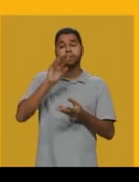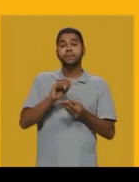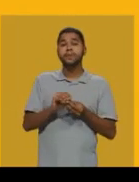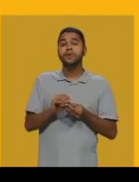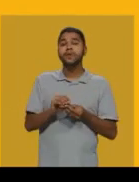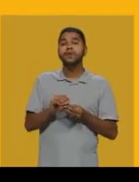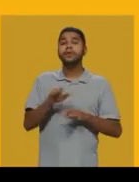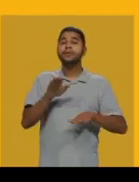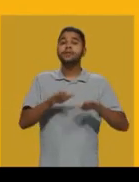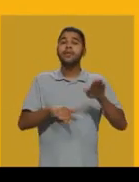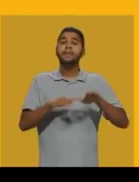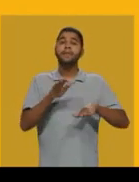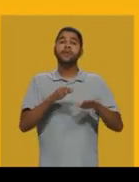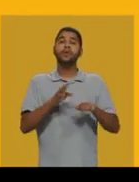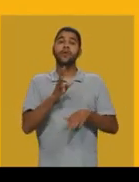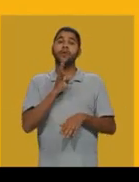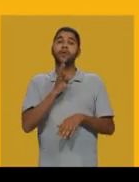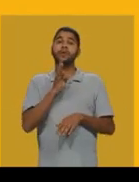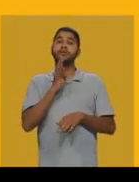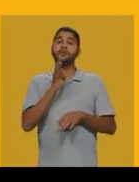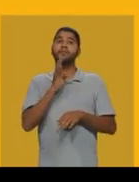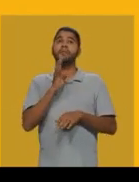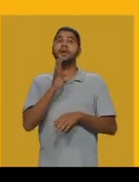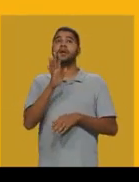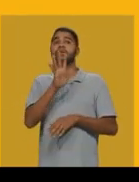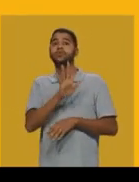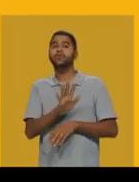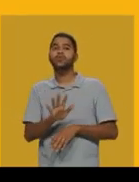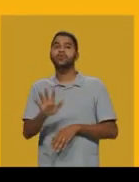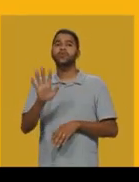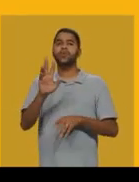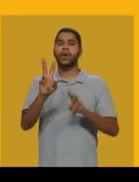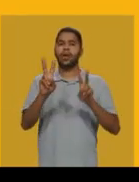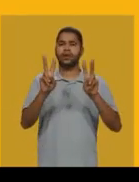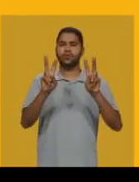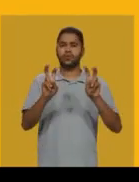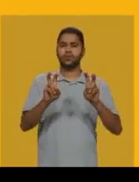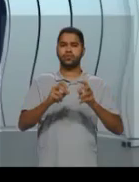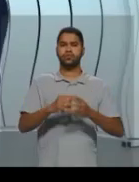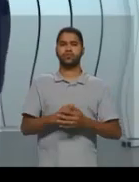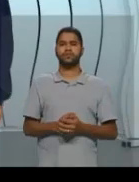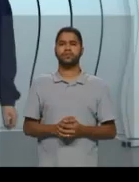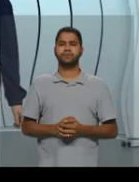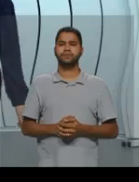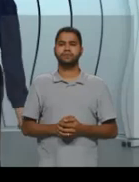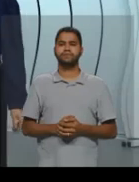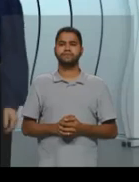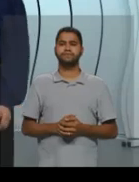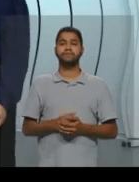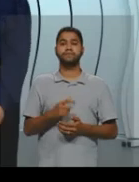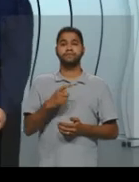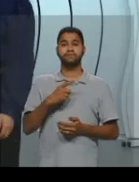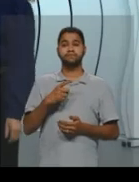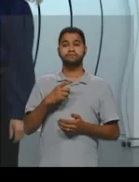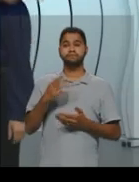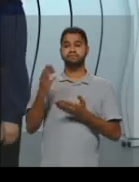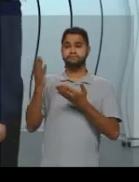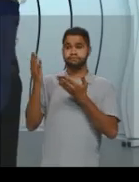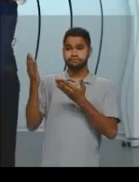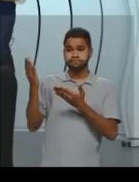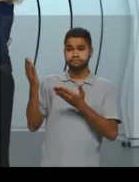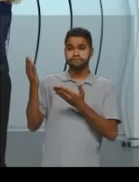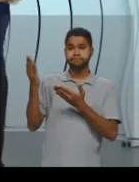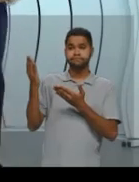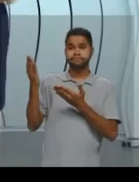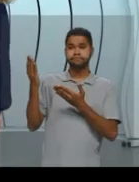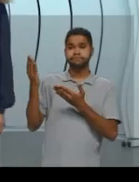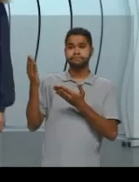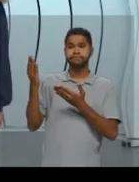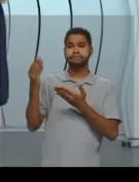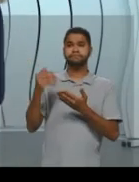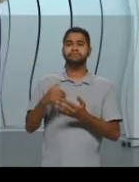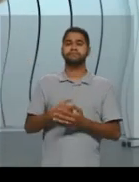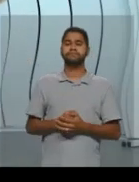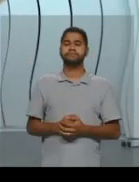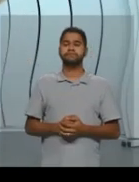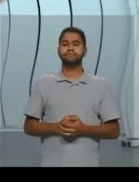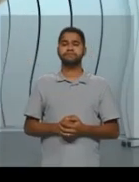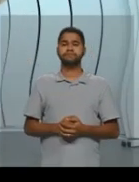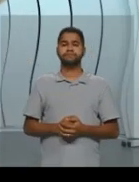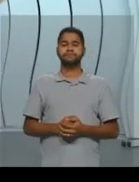do conhecimento prévio que ele tem daquele assunto. Aqui nós temos uma